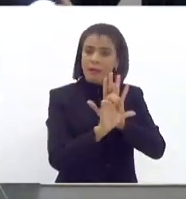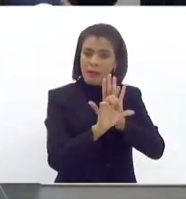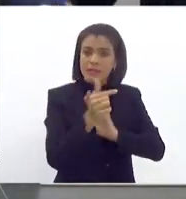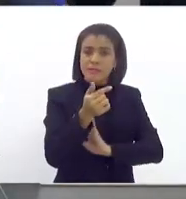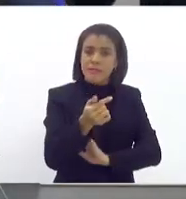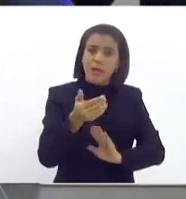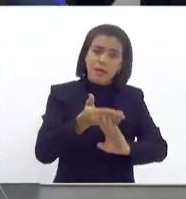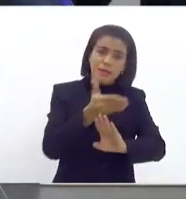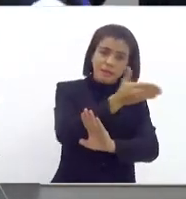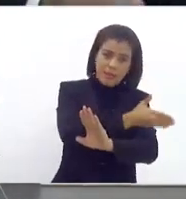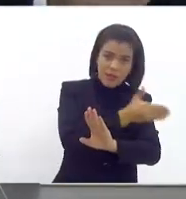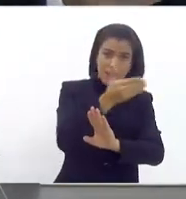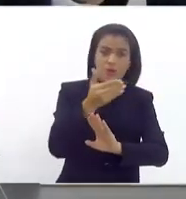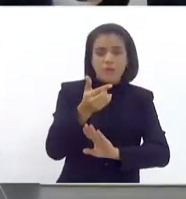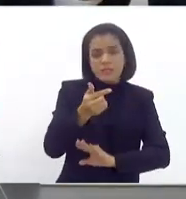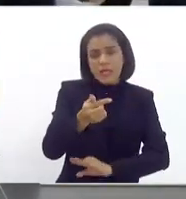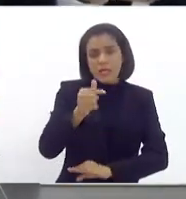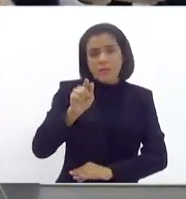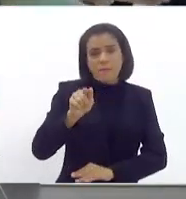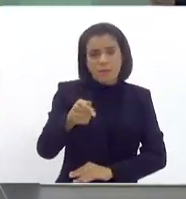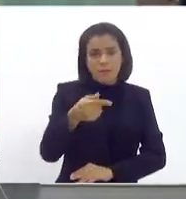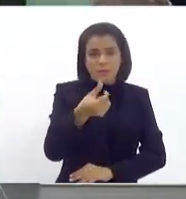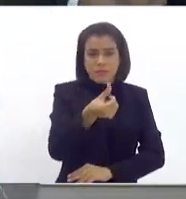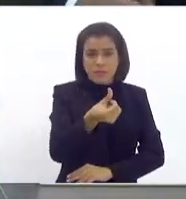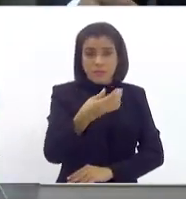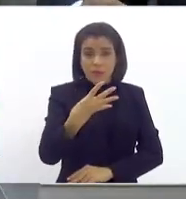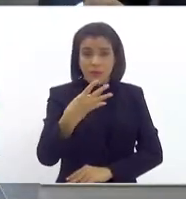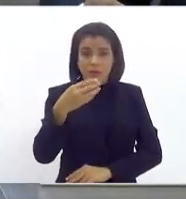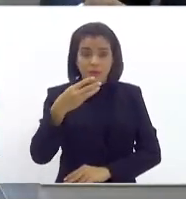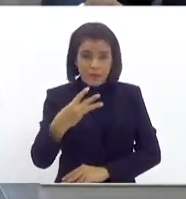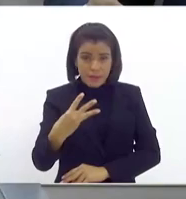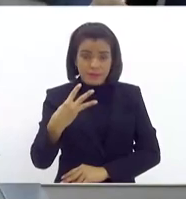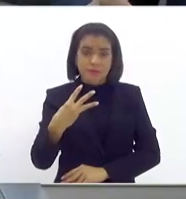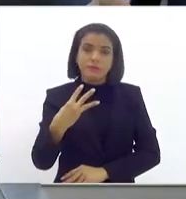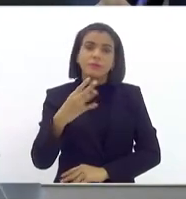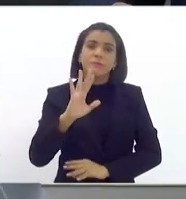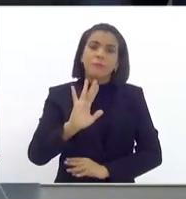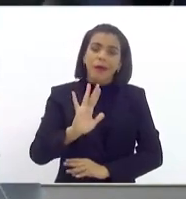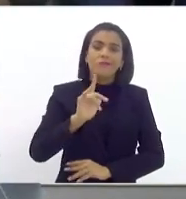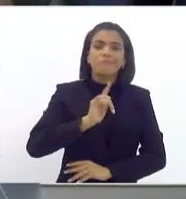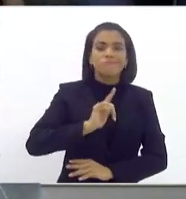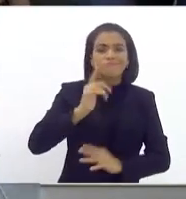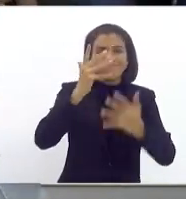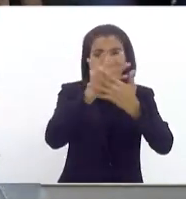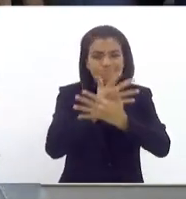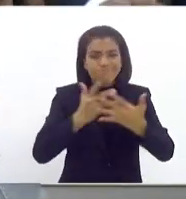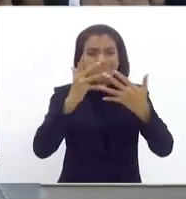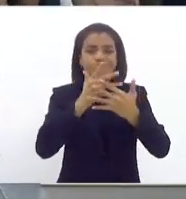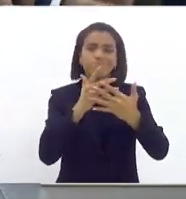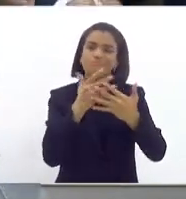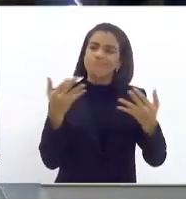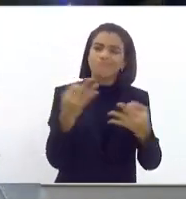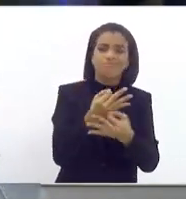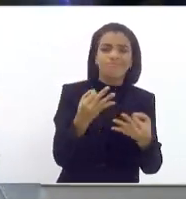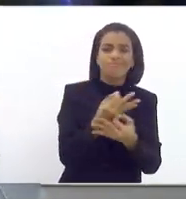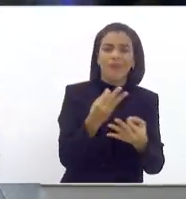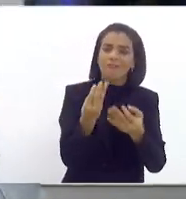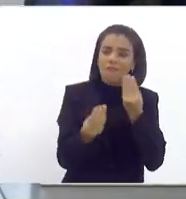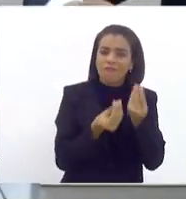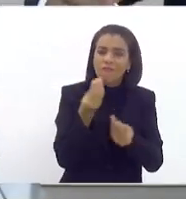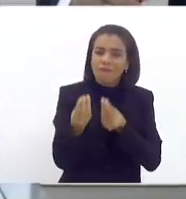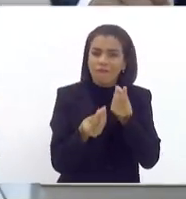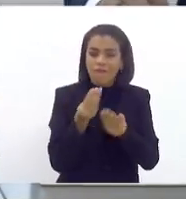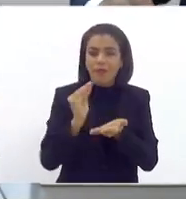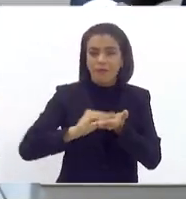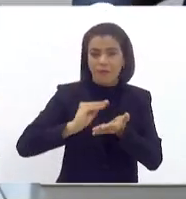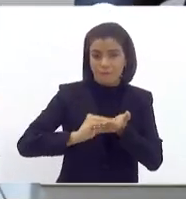mas tem nuances, tem algumas diferenças no projeto de lei apresentado, inclusive no que diz respeito principalmente à especificidade da